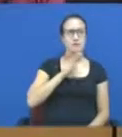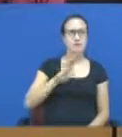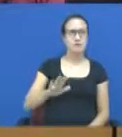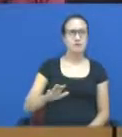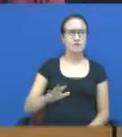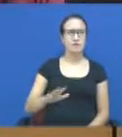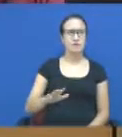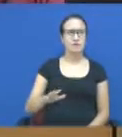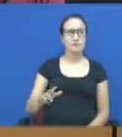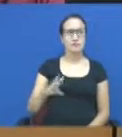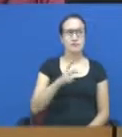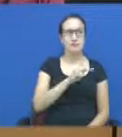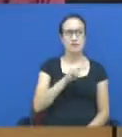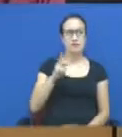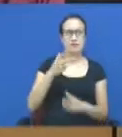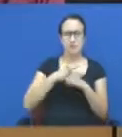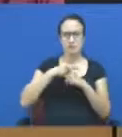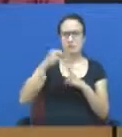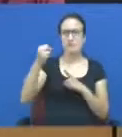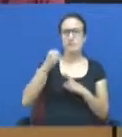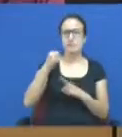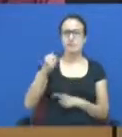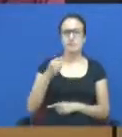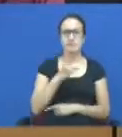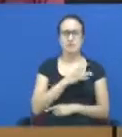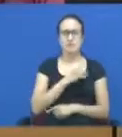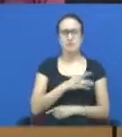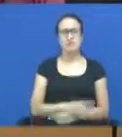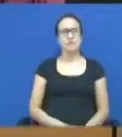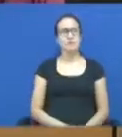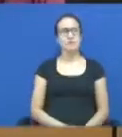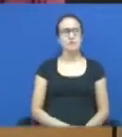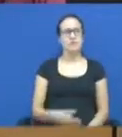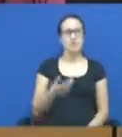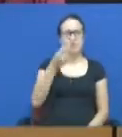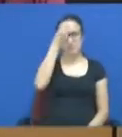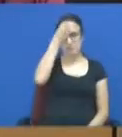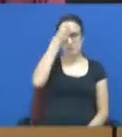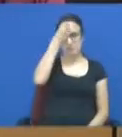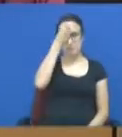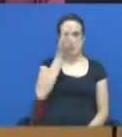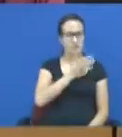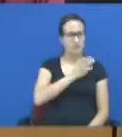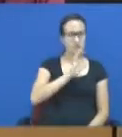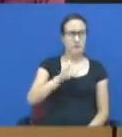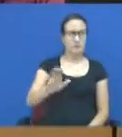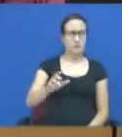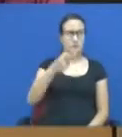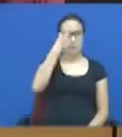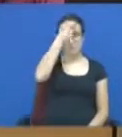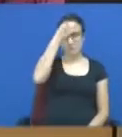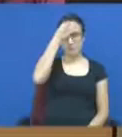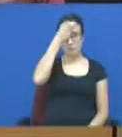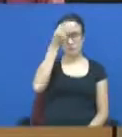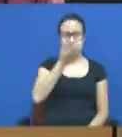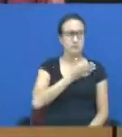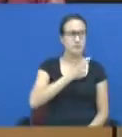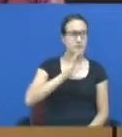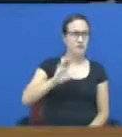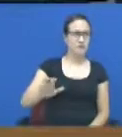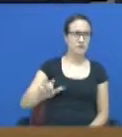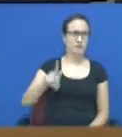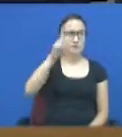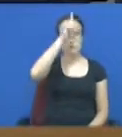o medo. Vereador Jorge Freitas. Dispenso. Vereador Edivaldo Soares. Dispenso. Vereador